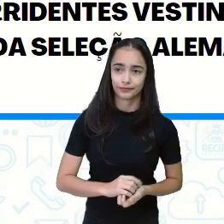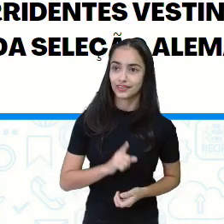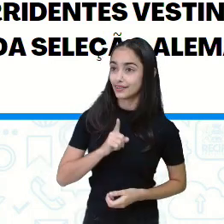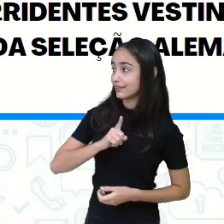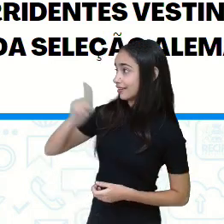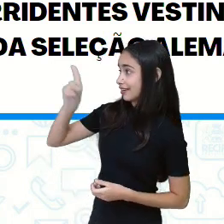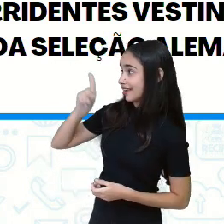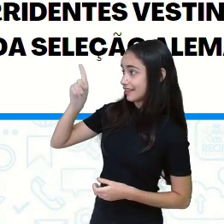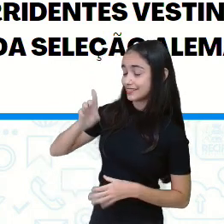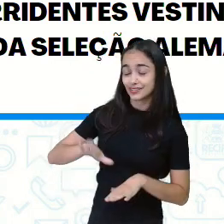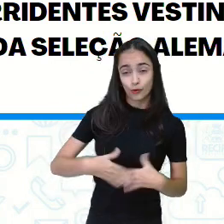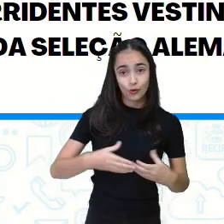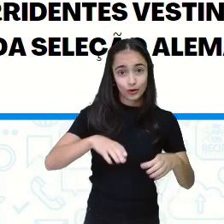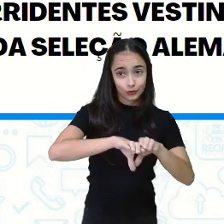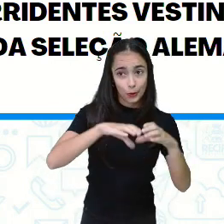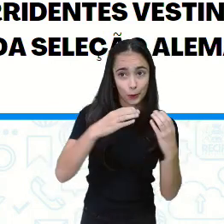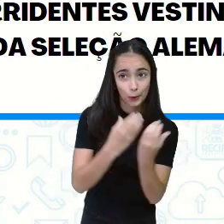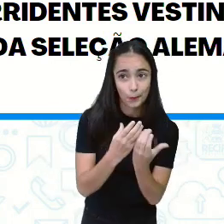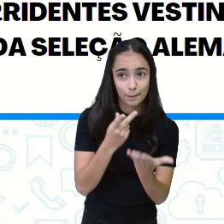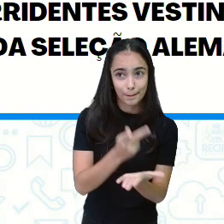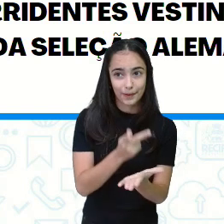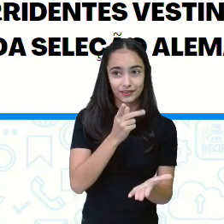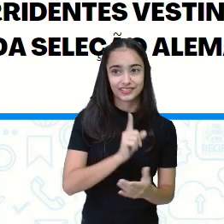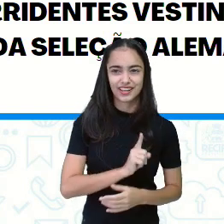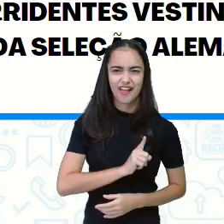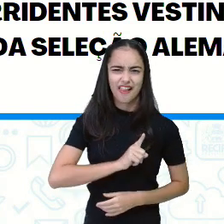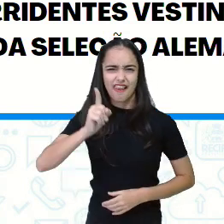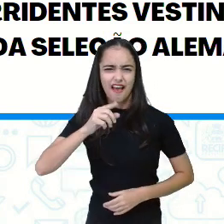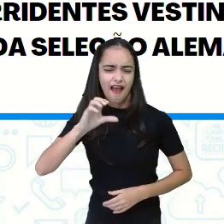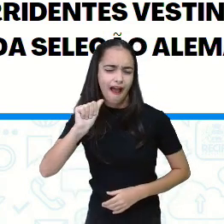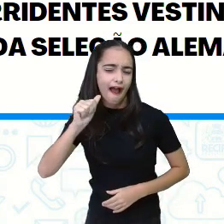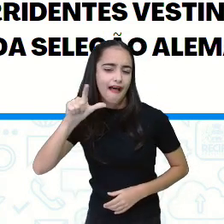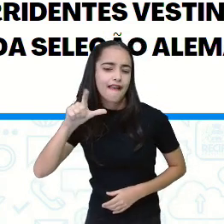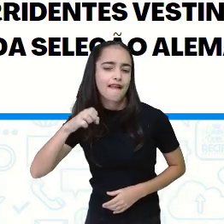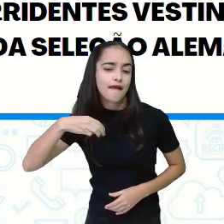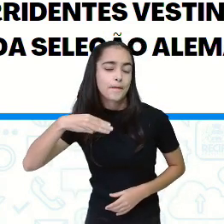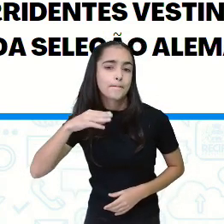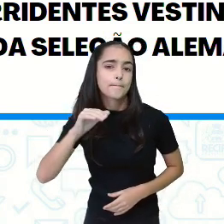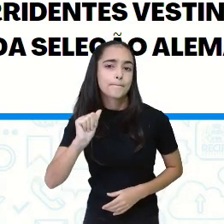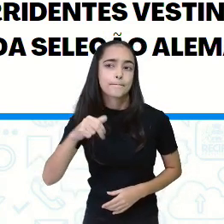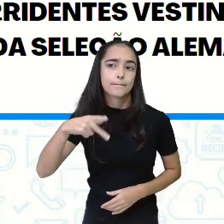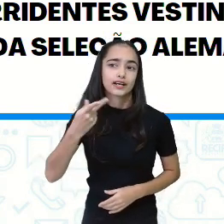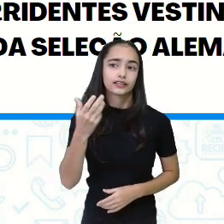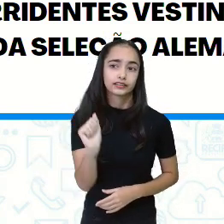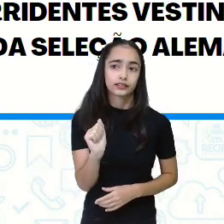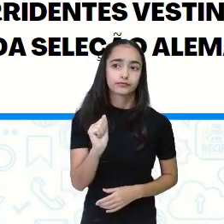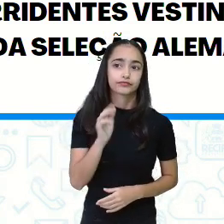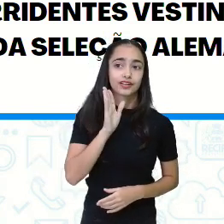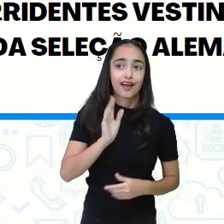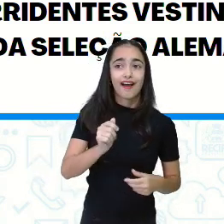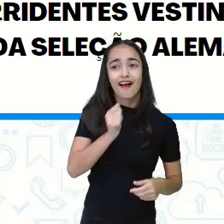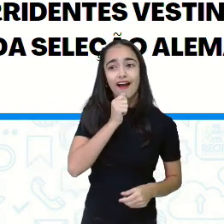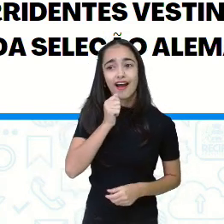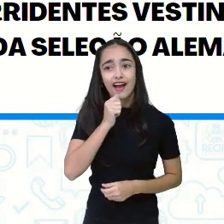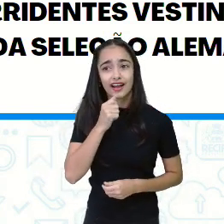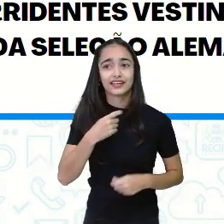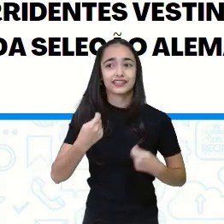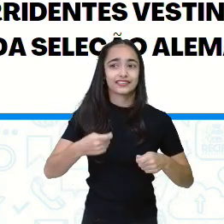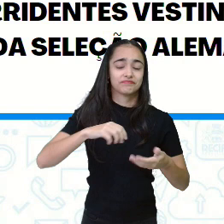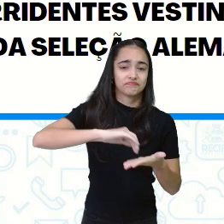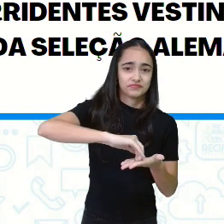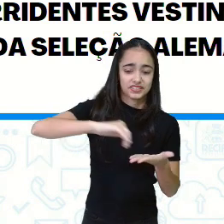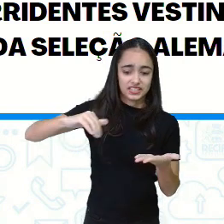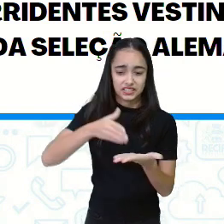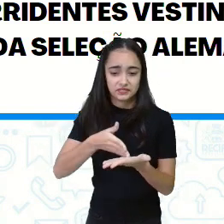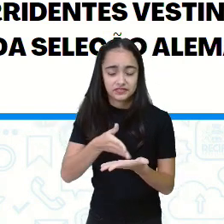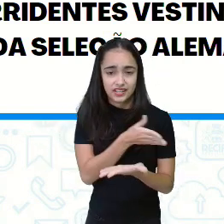Copa foi realizada na Alemanha. No tempo aí, em 1974, a Alemanha ainda era dividida, tá, gente? Na